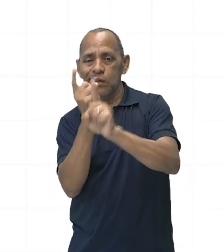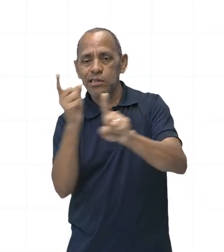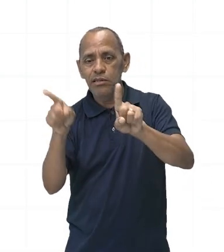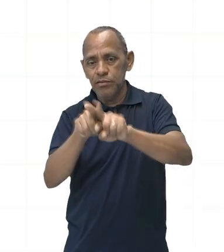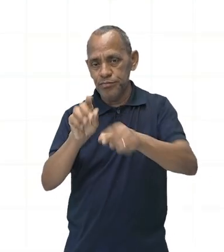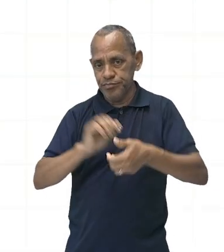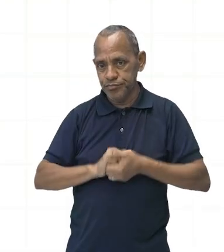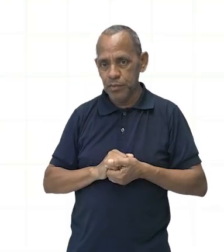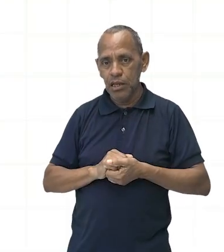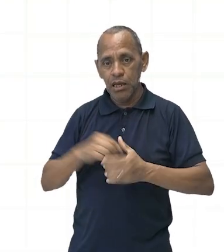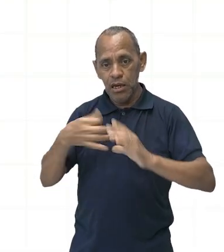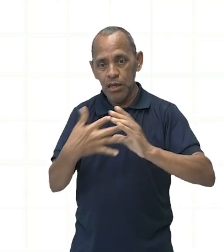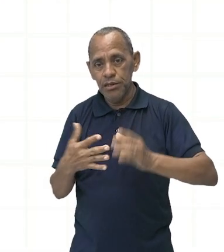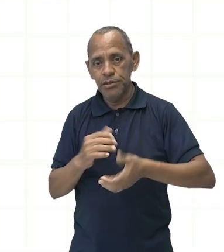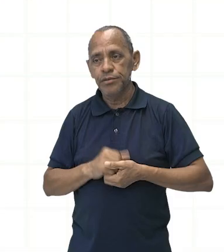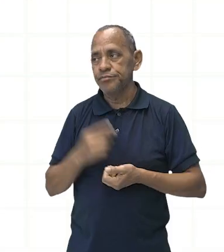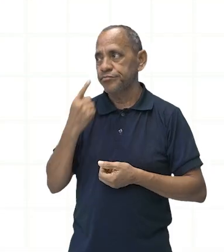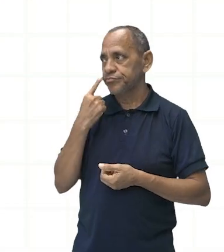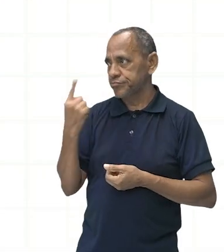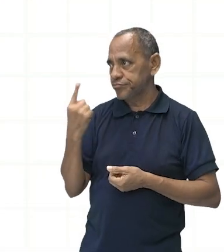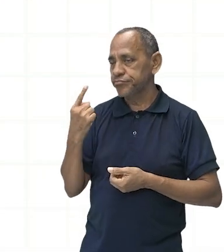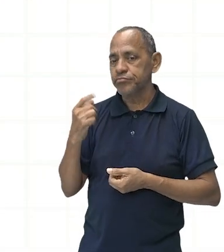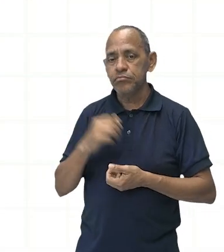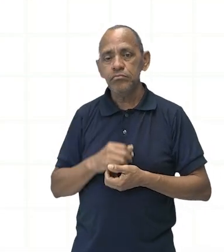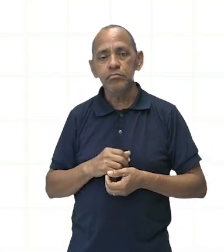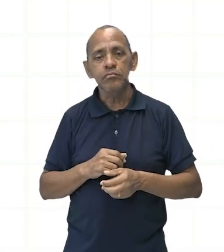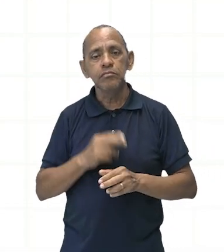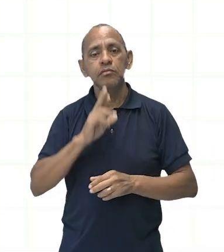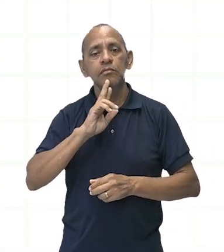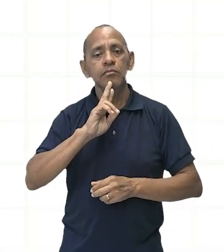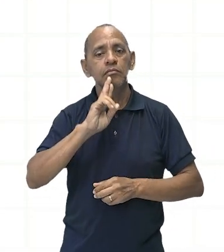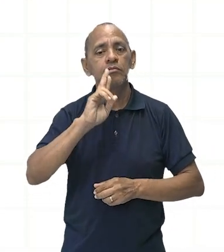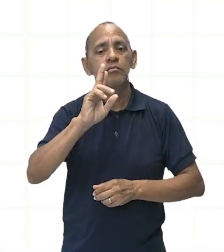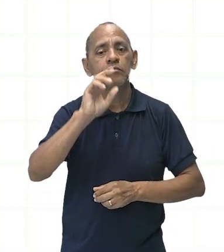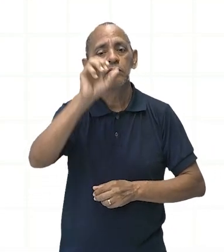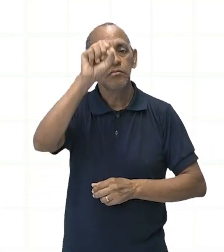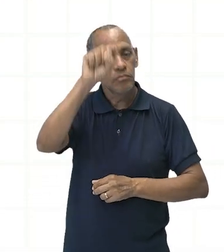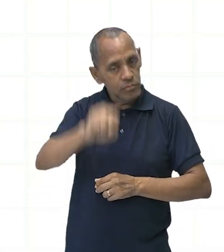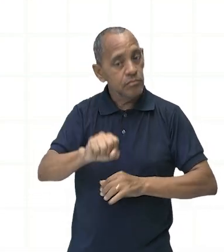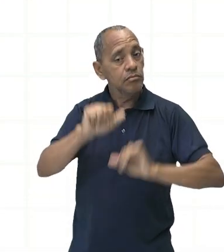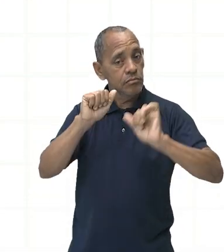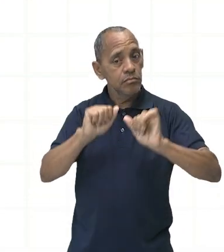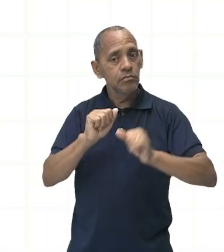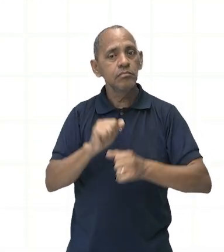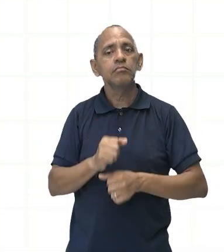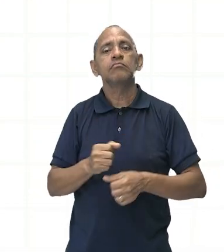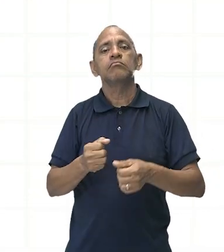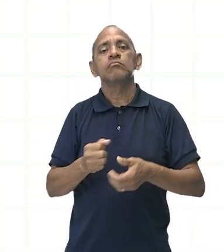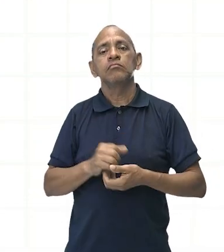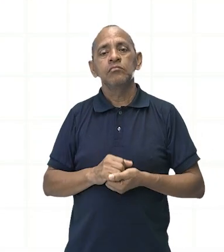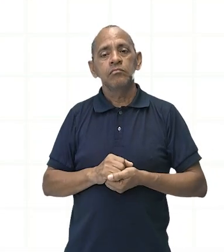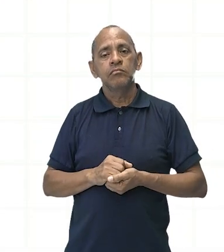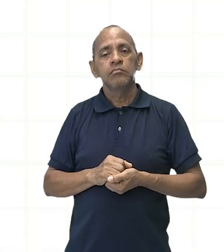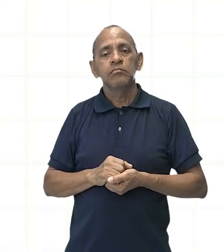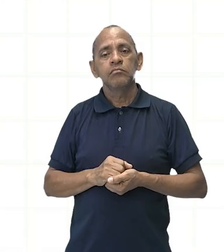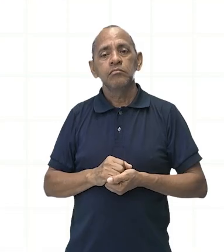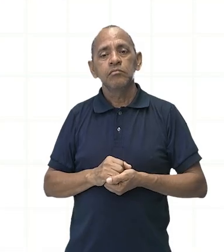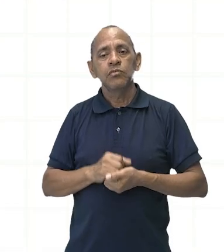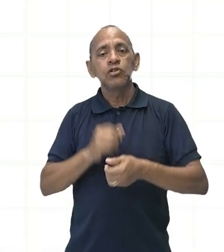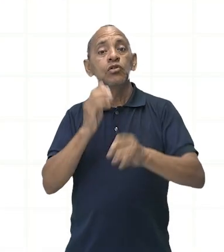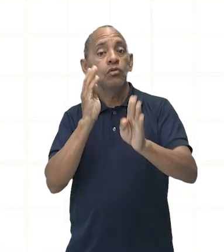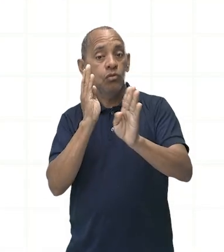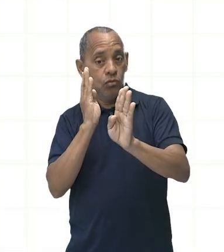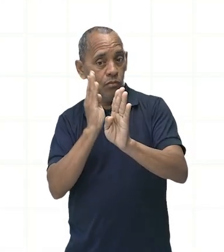que apareceu aqui para vocês? A resposta a essa pergunta é sim, nós podemos. Por quê? Logo de cara, começando com a